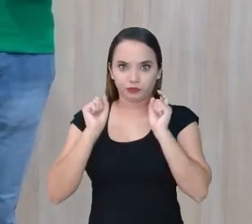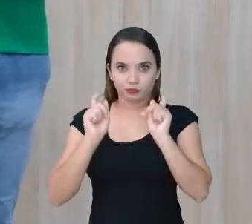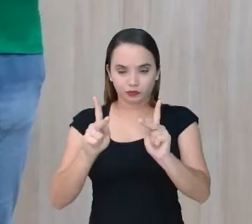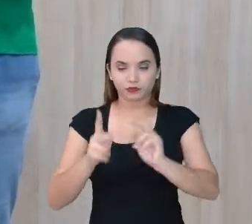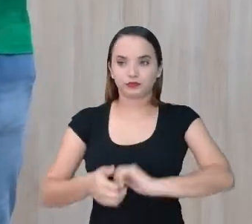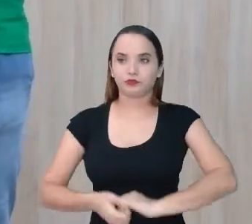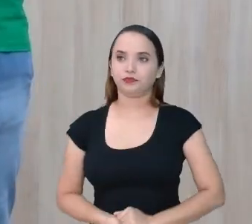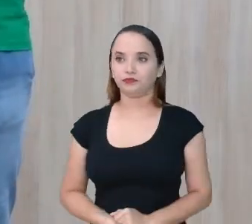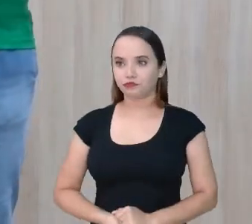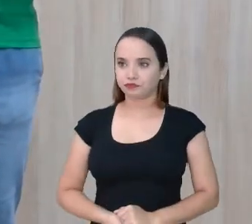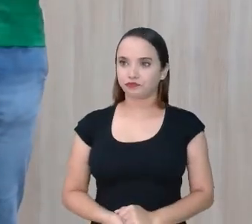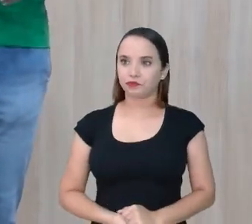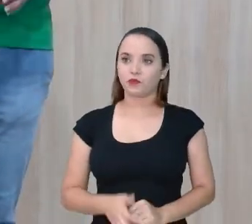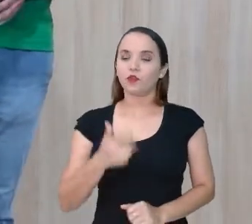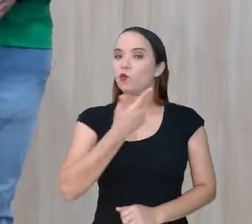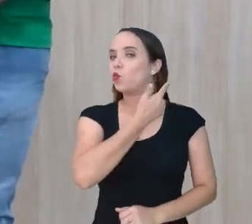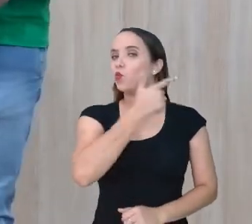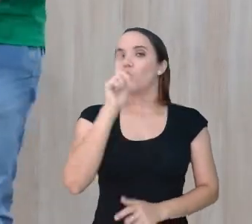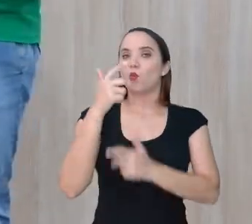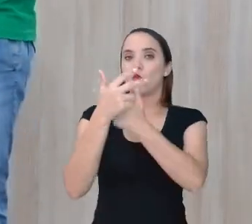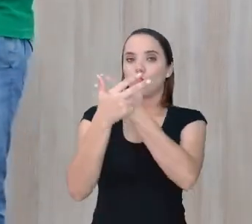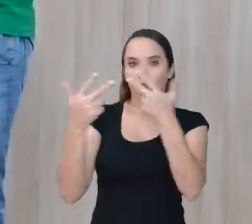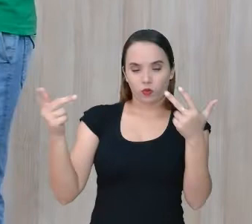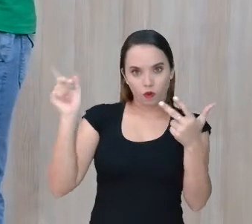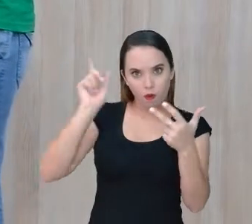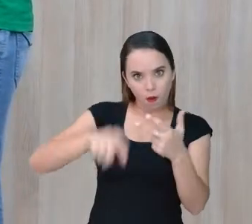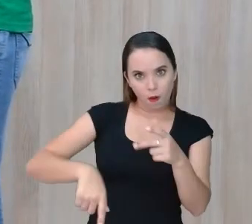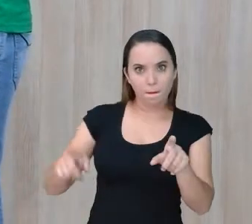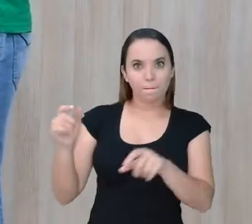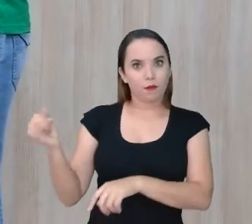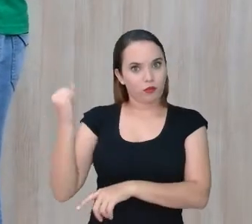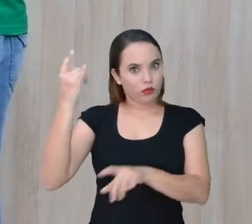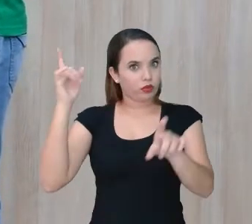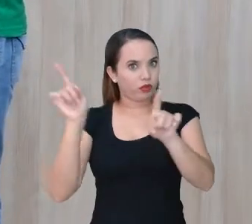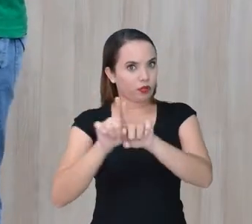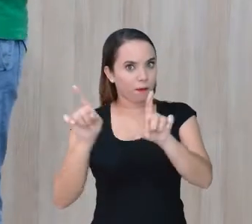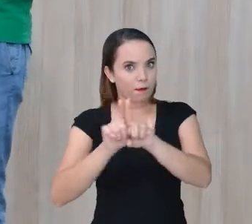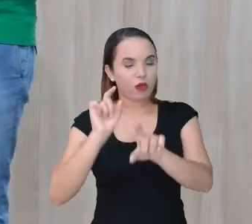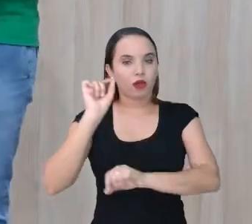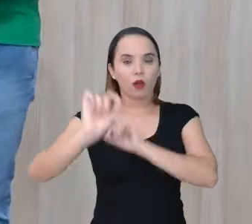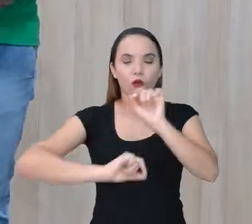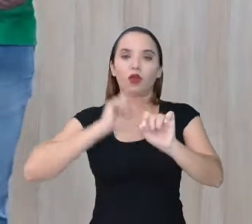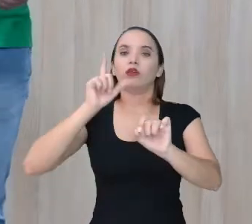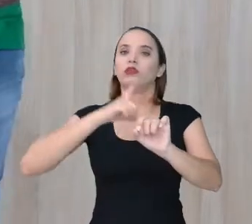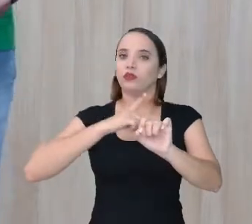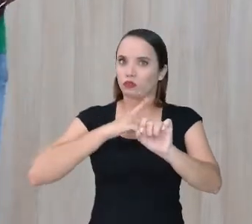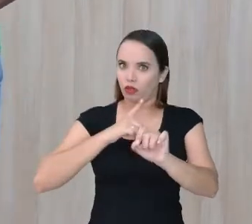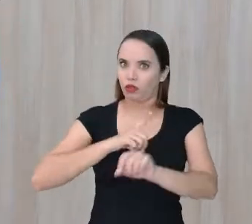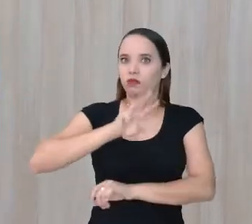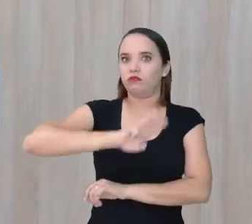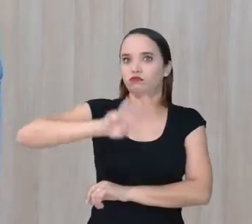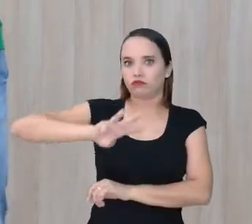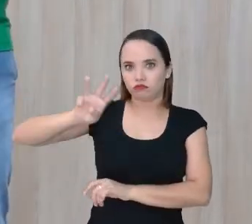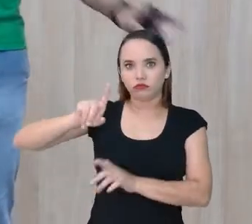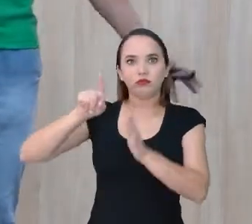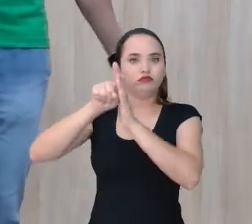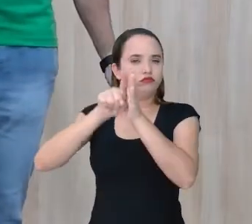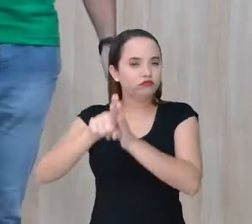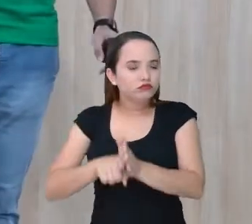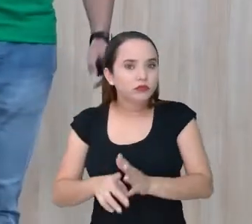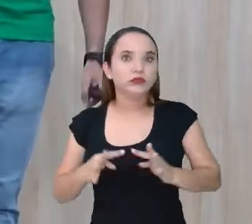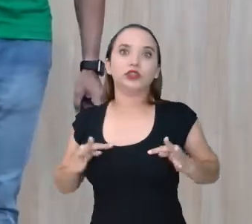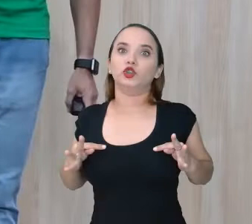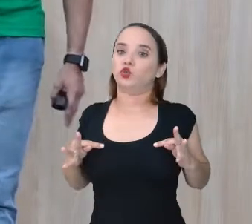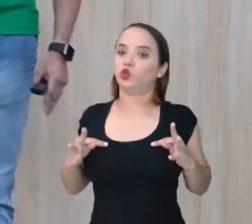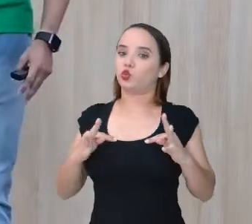Outra coisa bastante importante, né, que a gente tem é uma plataforma de pesquisa que todo mundo